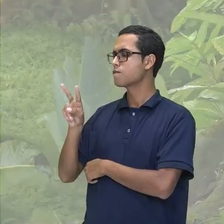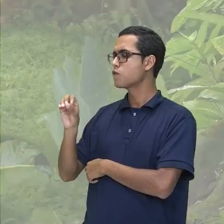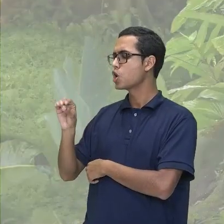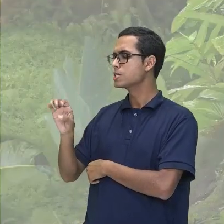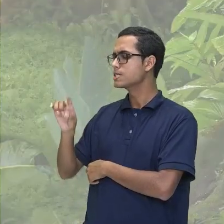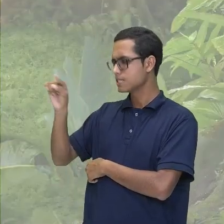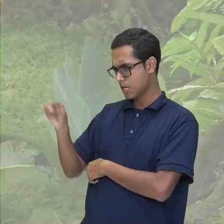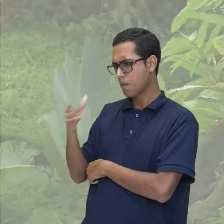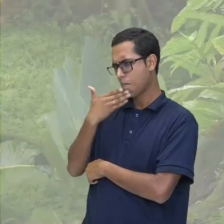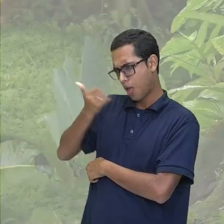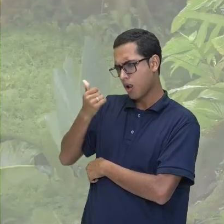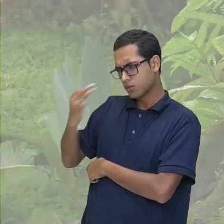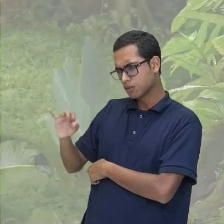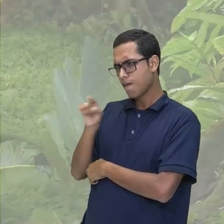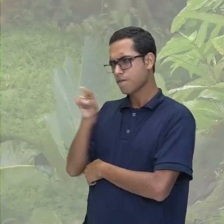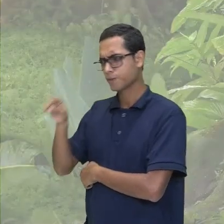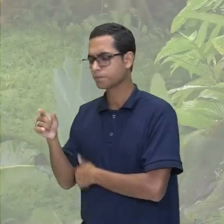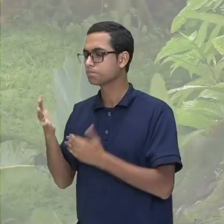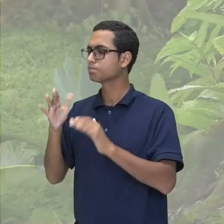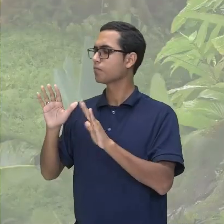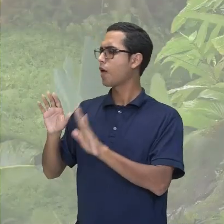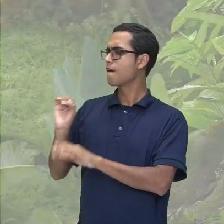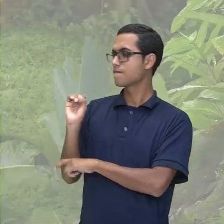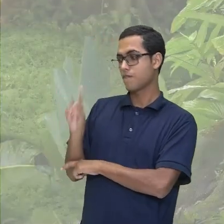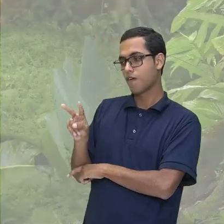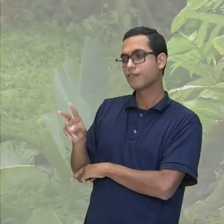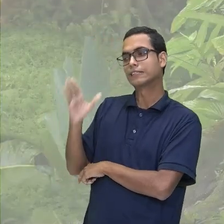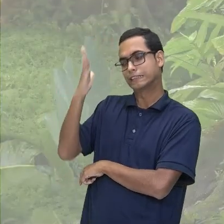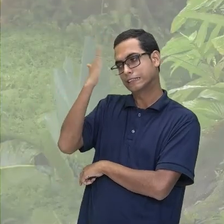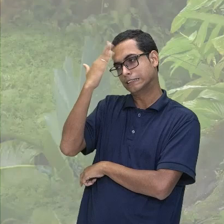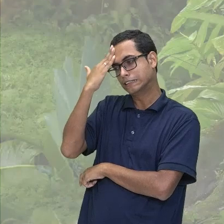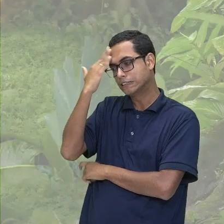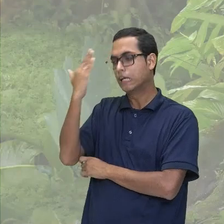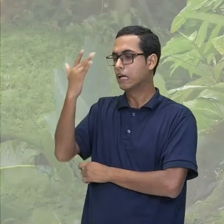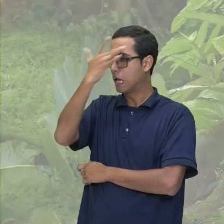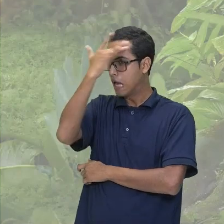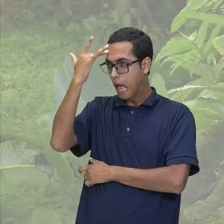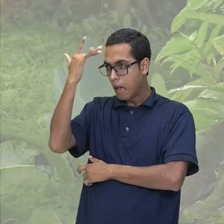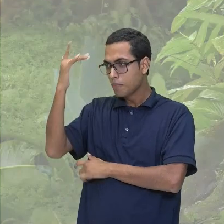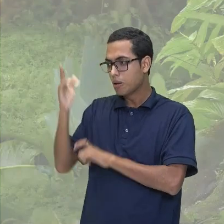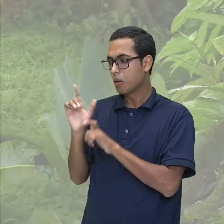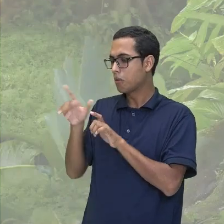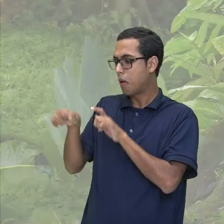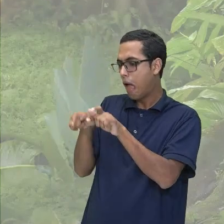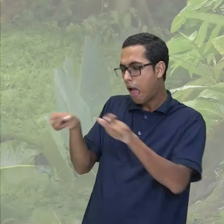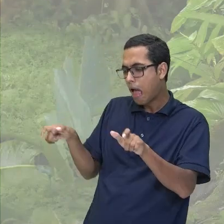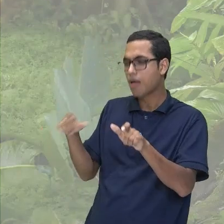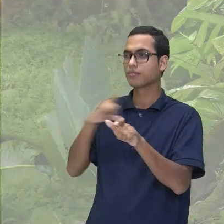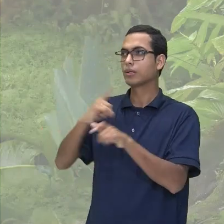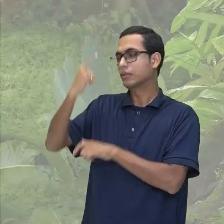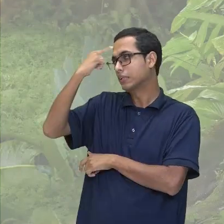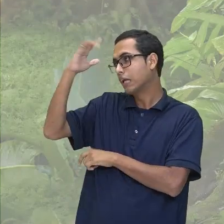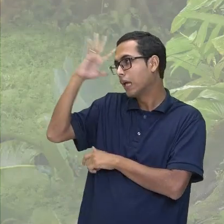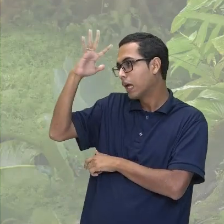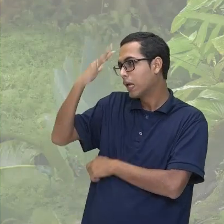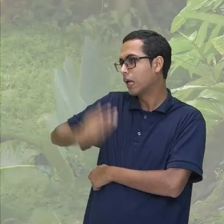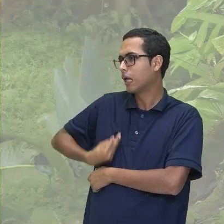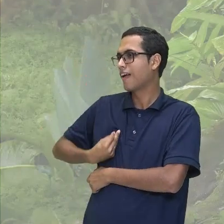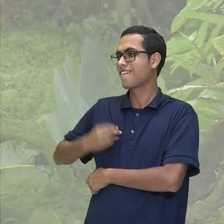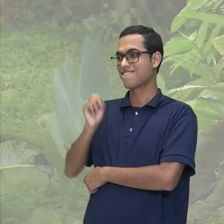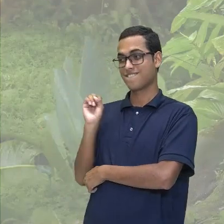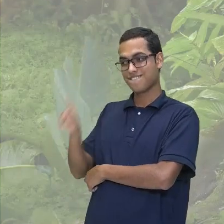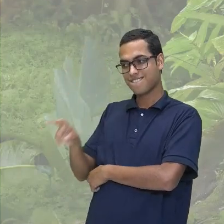é que, com relação ao veneno, né? A senhora sabe, todo mundo pensa assim, né? E aí é só porque o seu